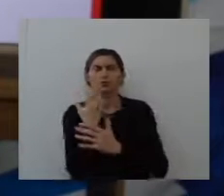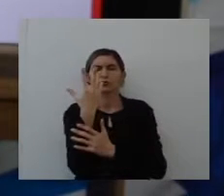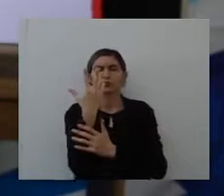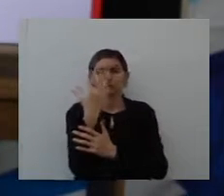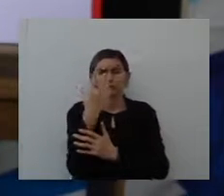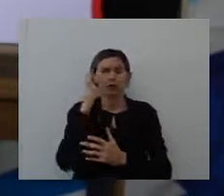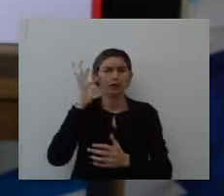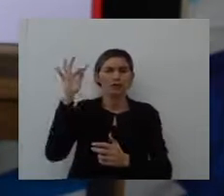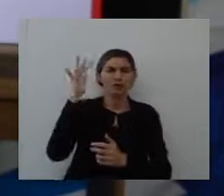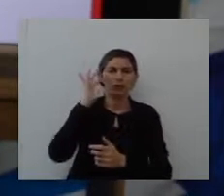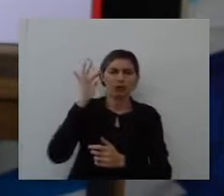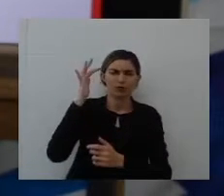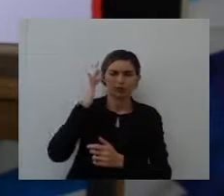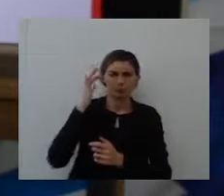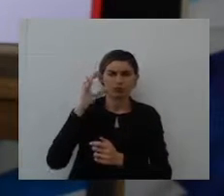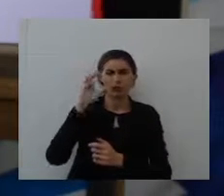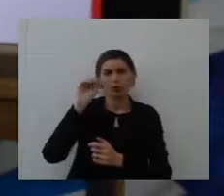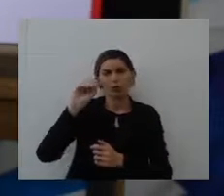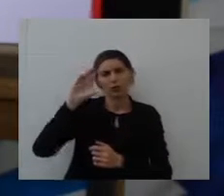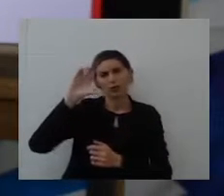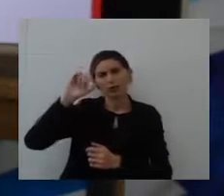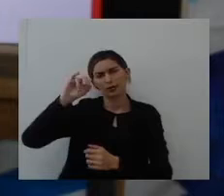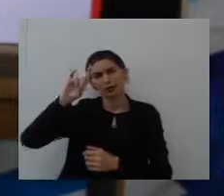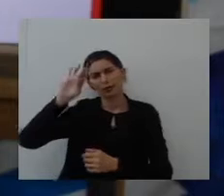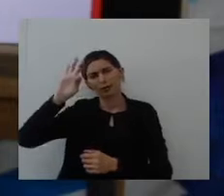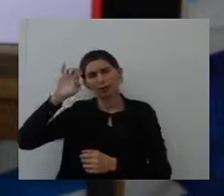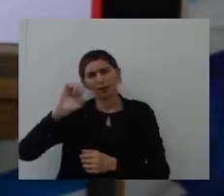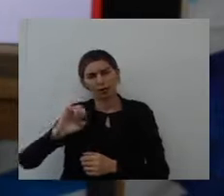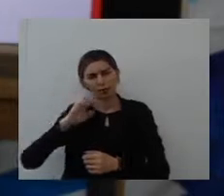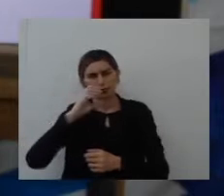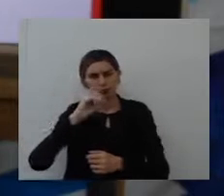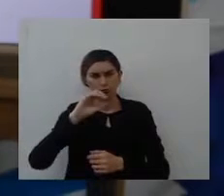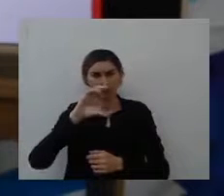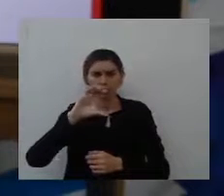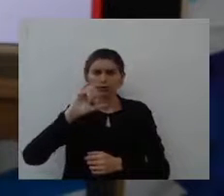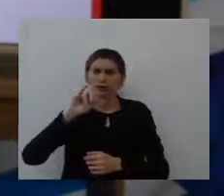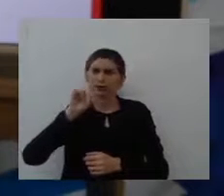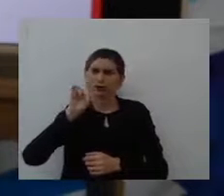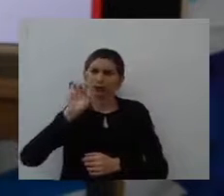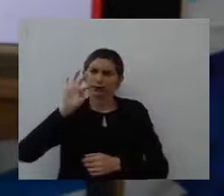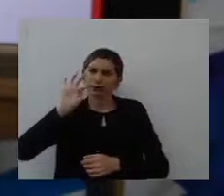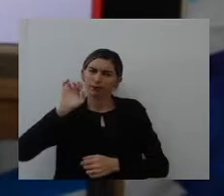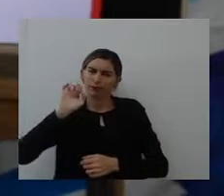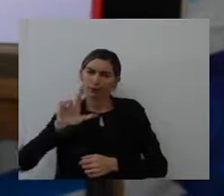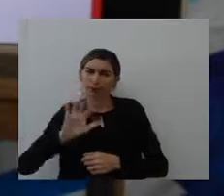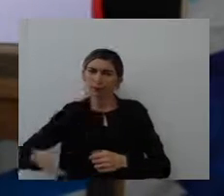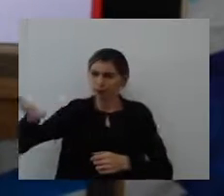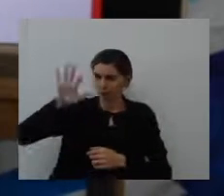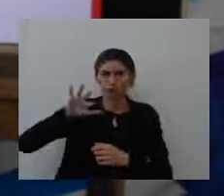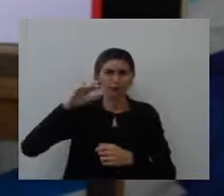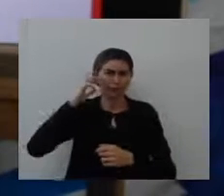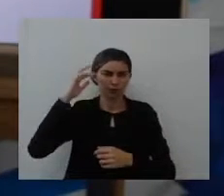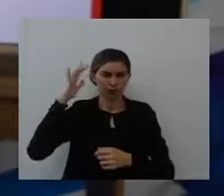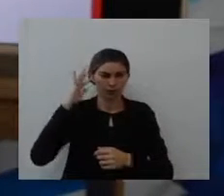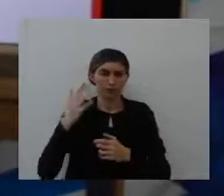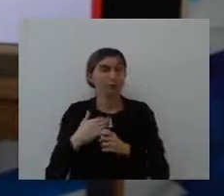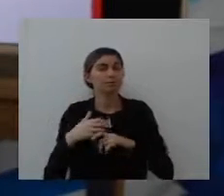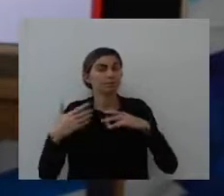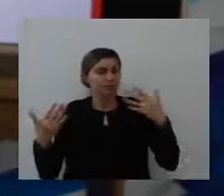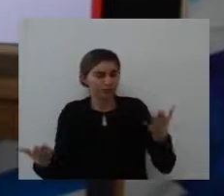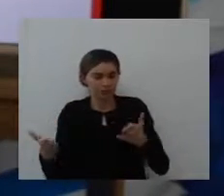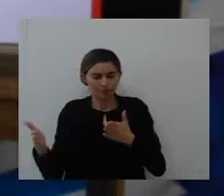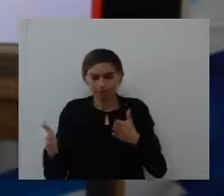da filosofia ocidental. Tá bem? Então, ó, nós temos aí com essa